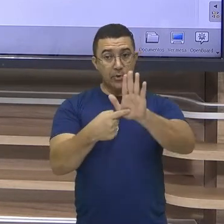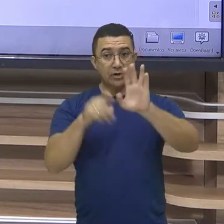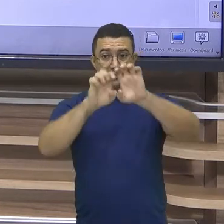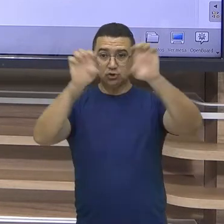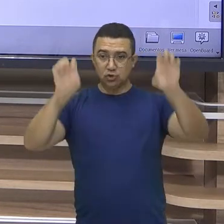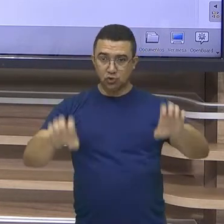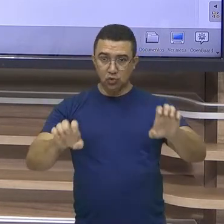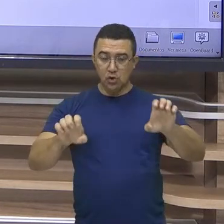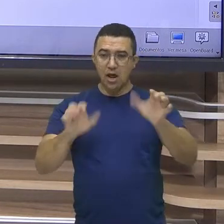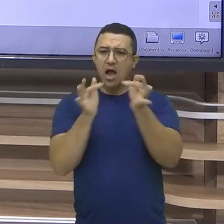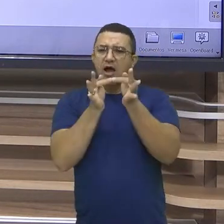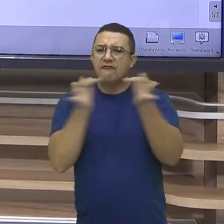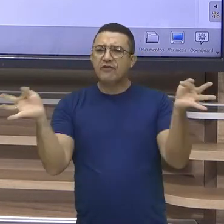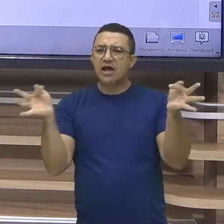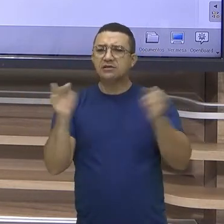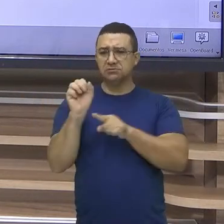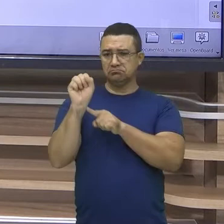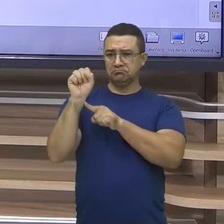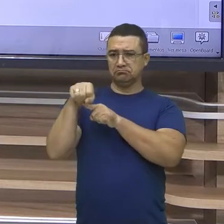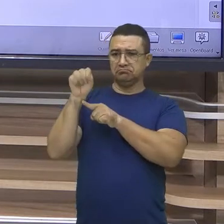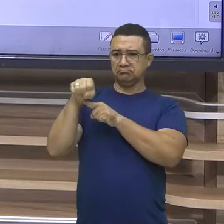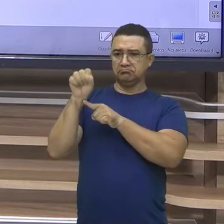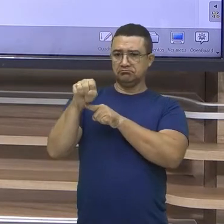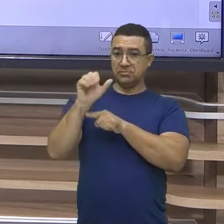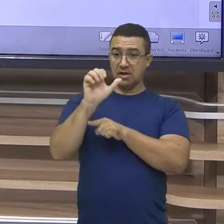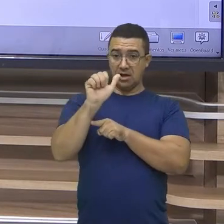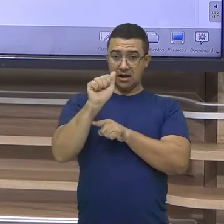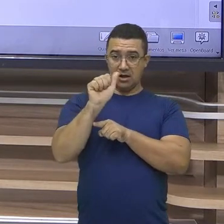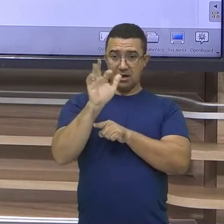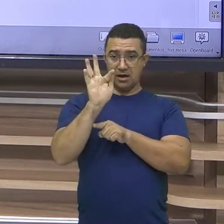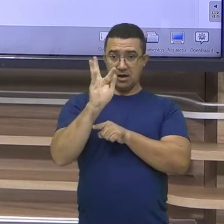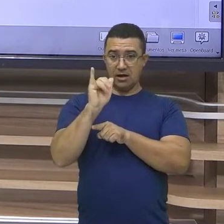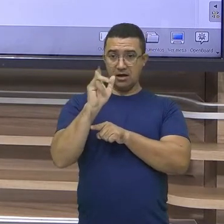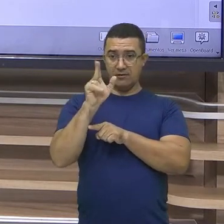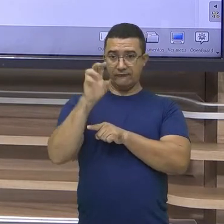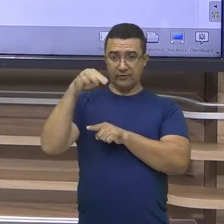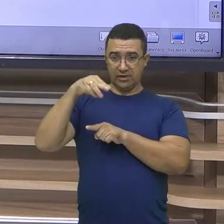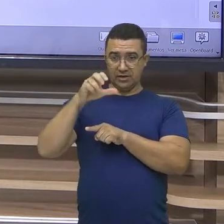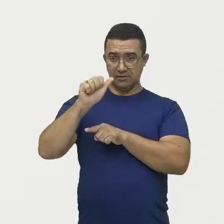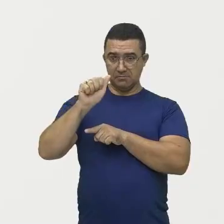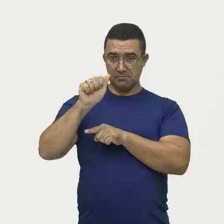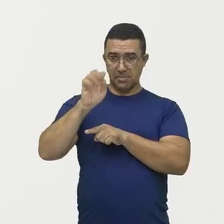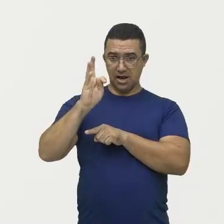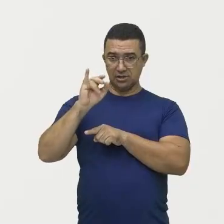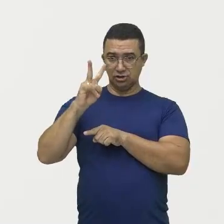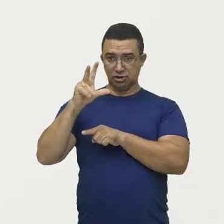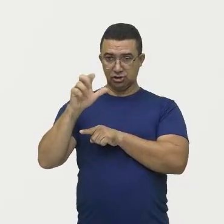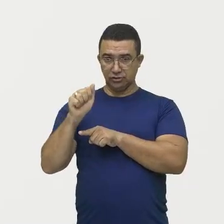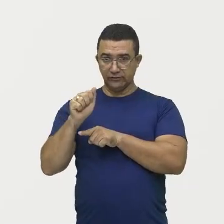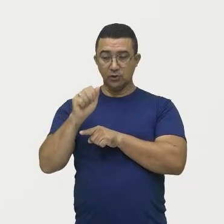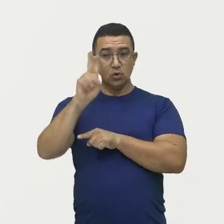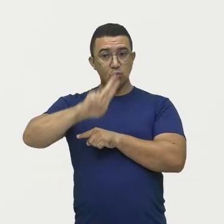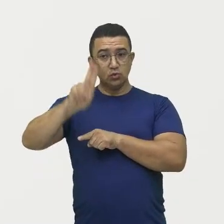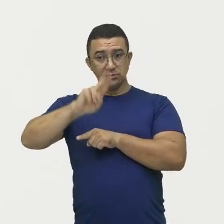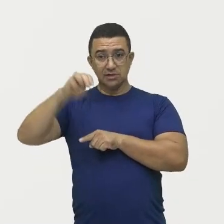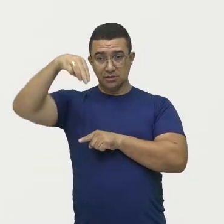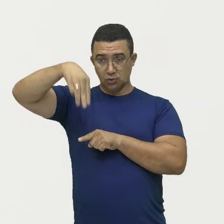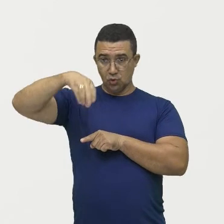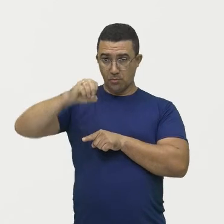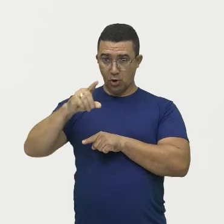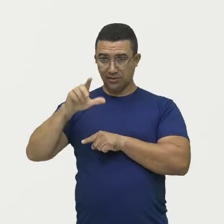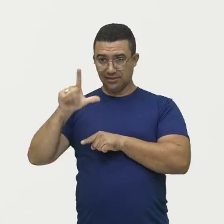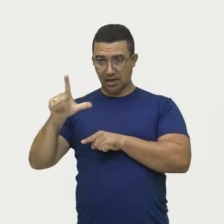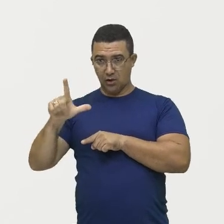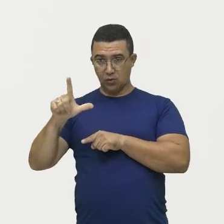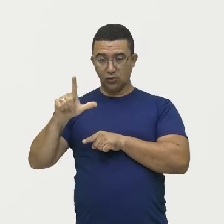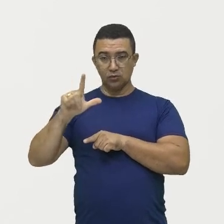uma frase afirmativa aí com o modal should. Vamos relembrar a questão para a gente analisar? Então nós temos